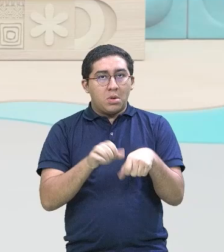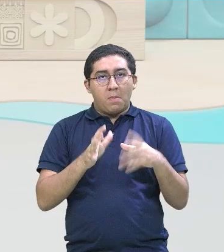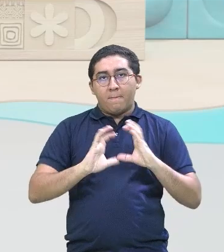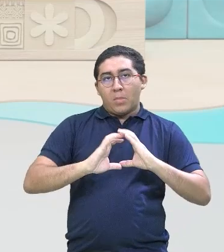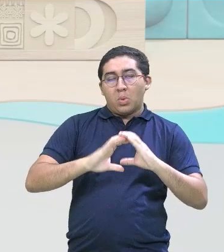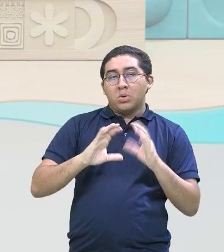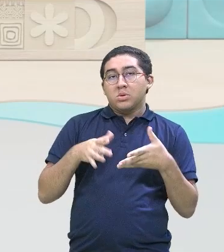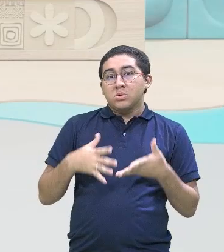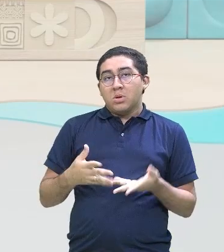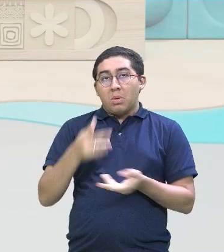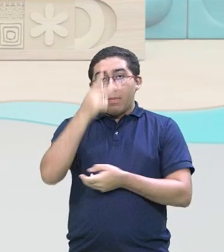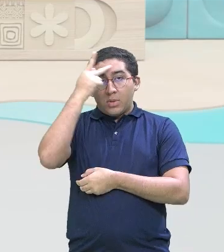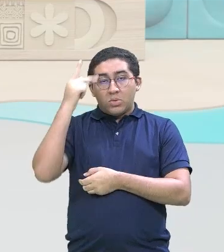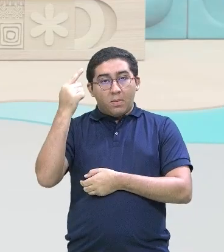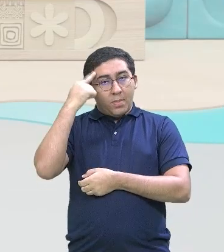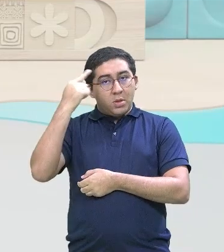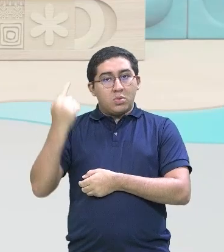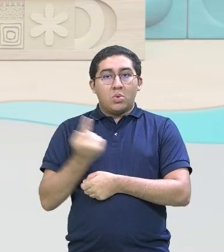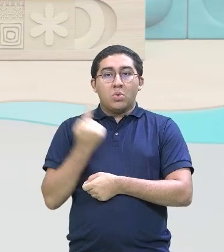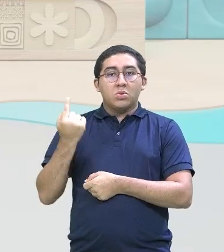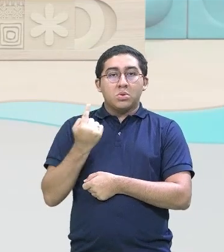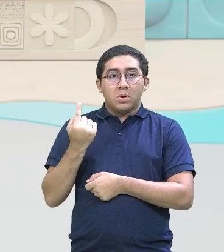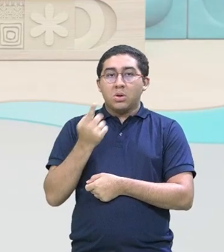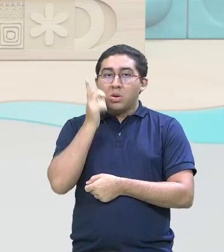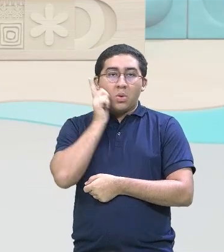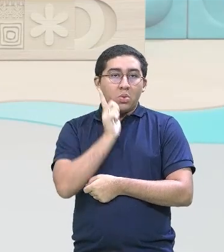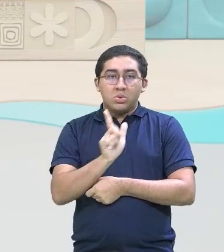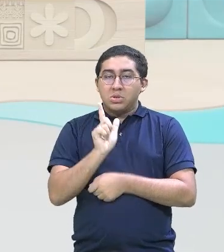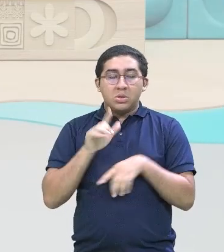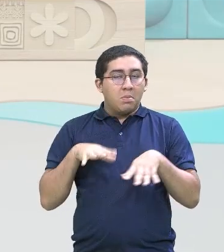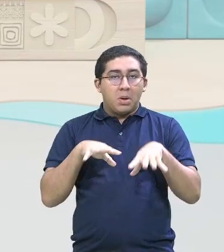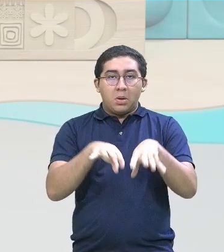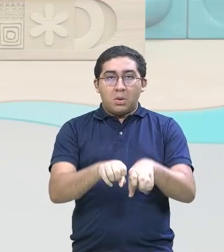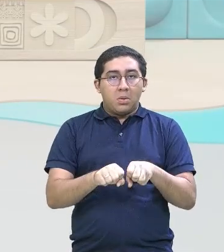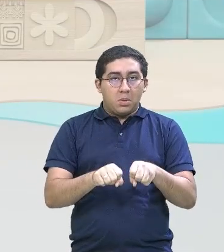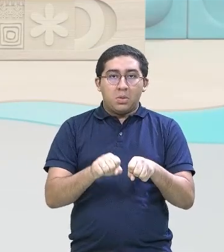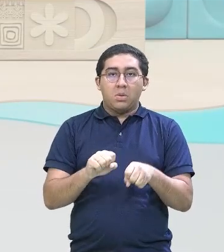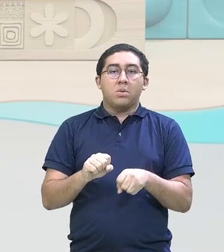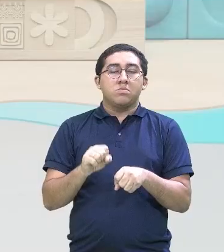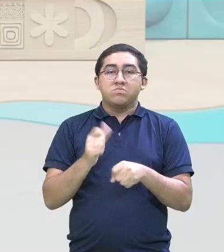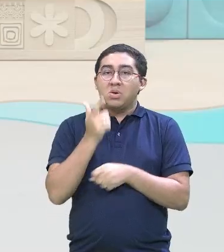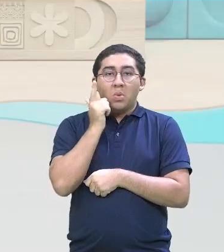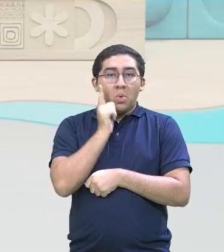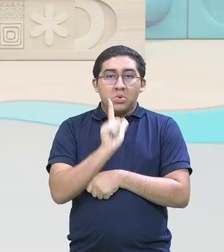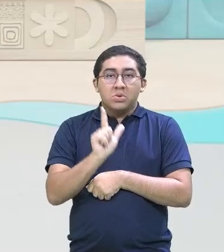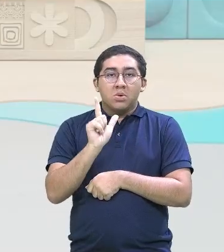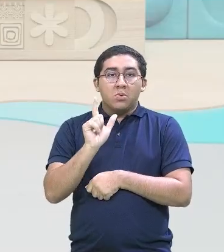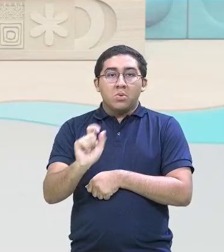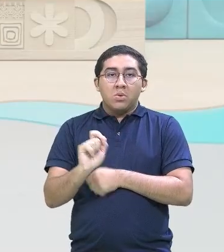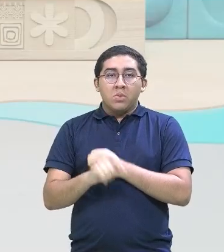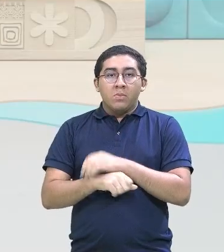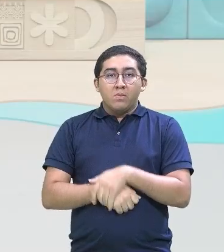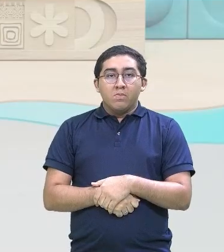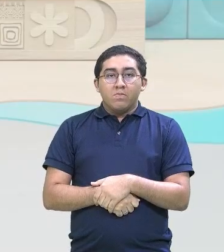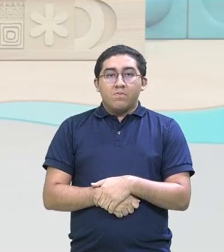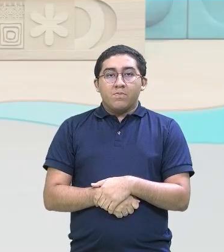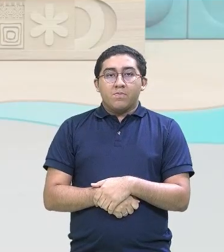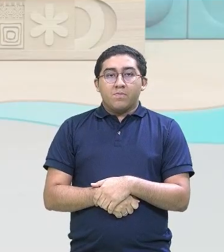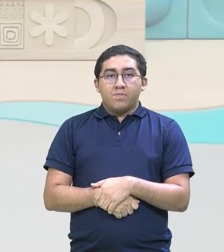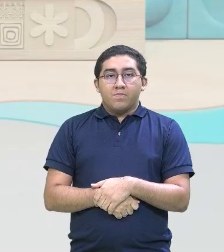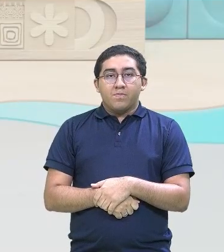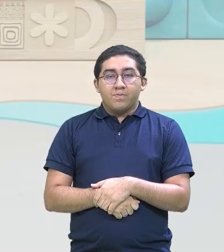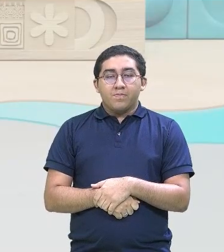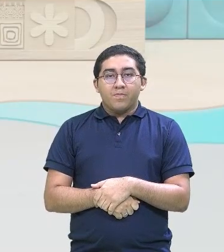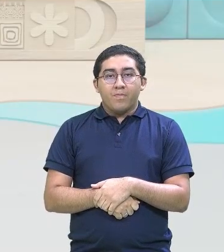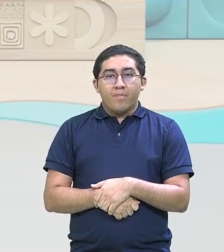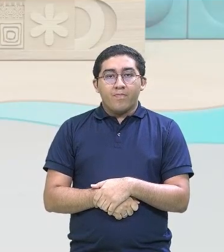forma individual, ele não vai conseguir, vai dificilmente conseguir se desvencilhar dos jogadores